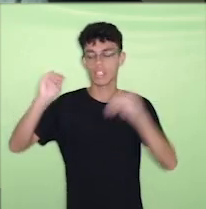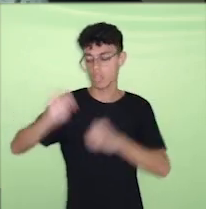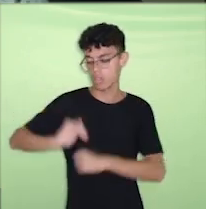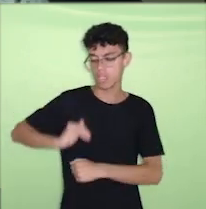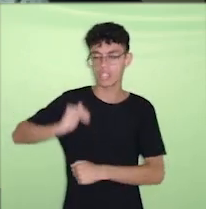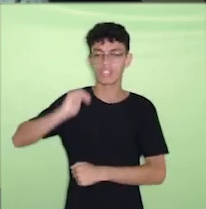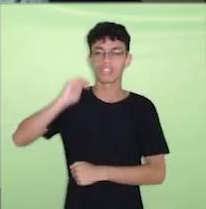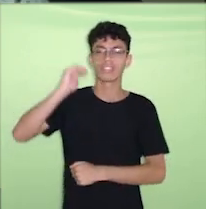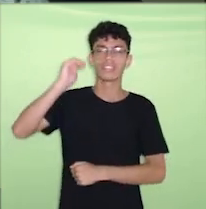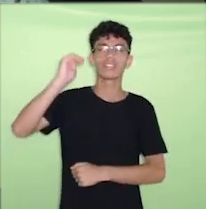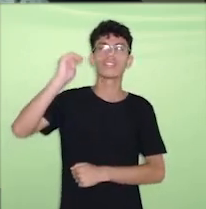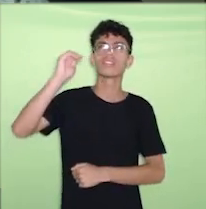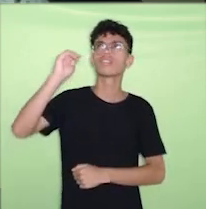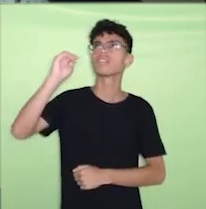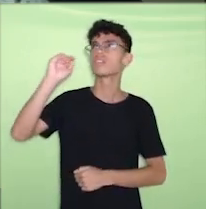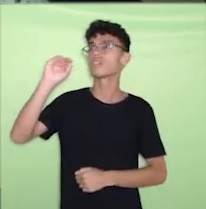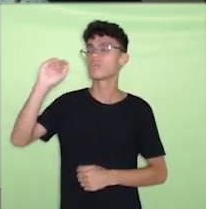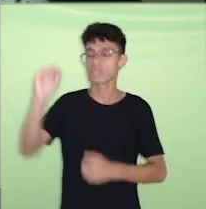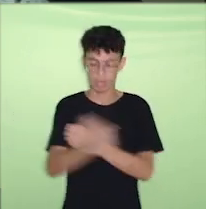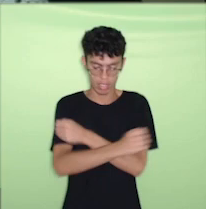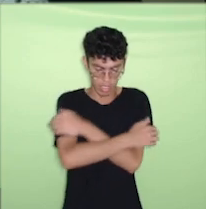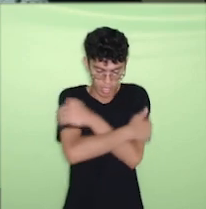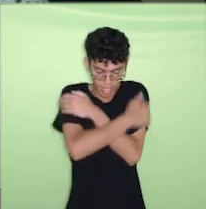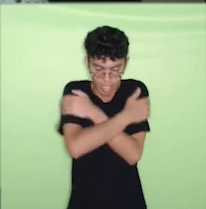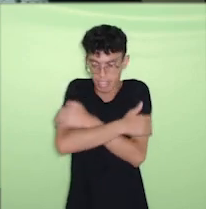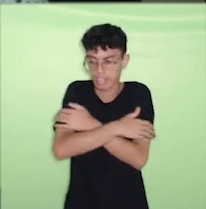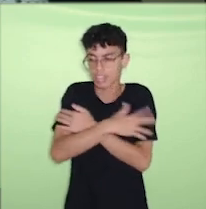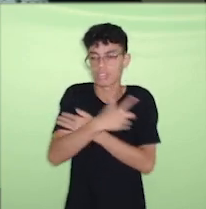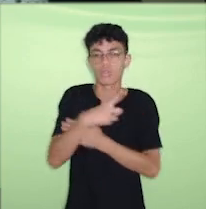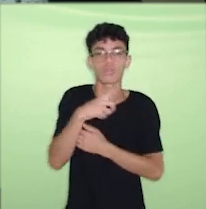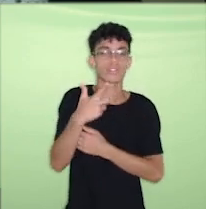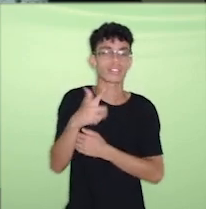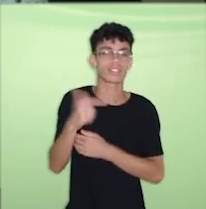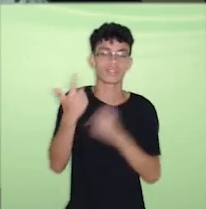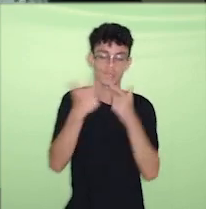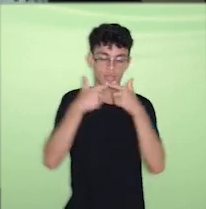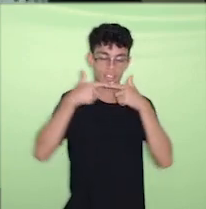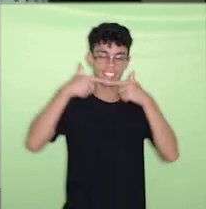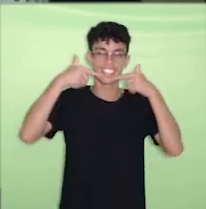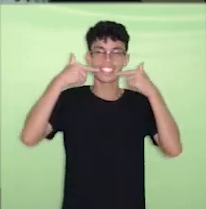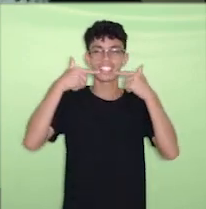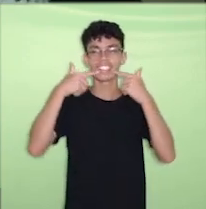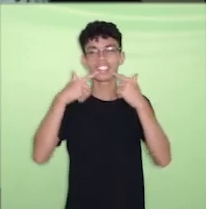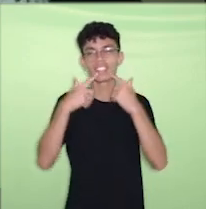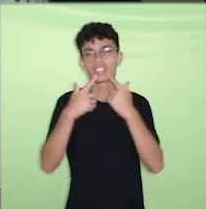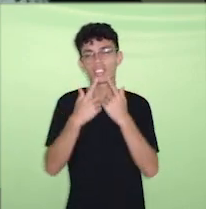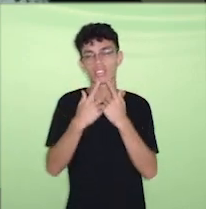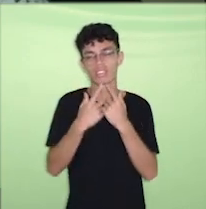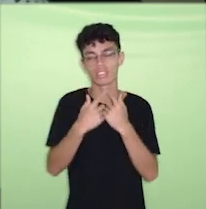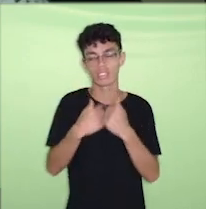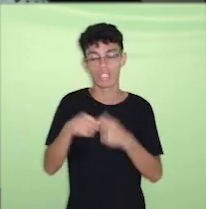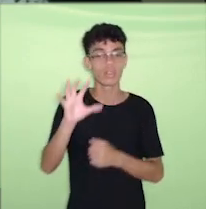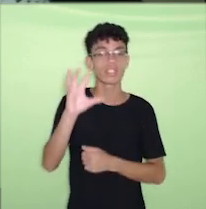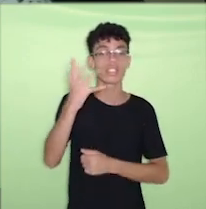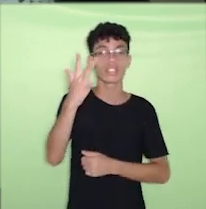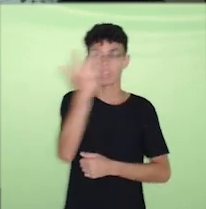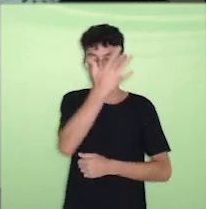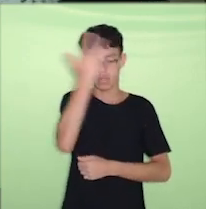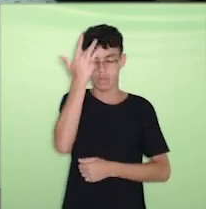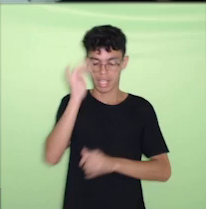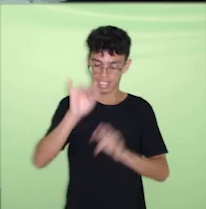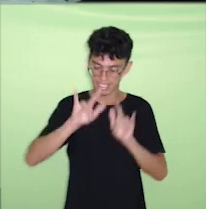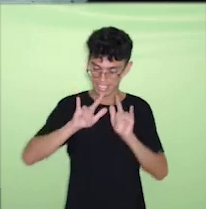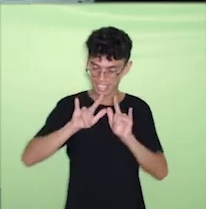Crescemos tanto que nem mais nos abraçávamos. Nem sorríamos, como acontece àqueles que se amam. Eu